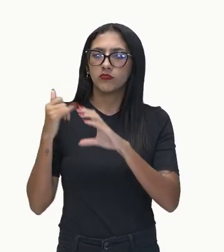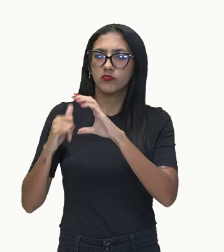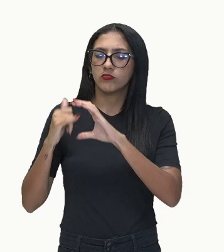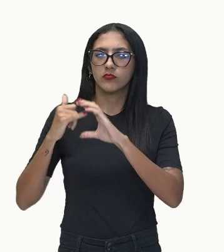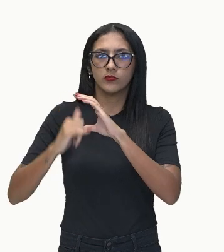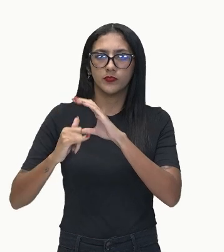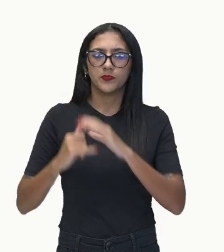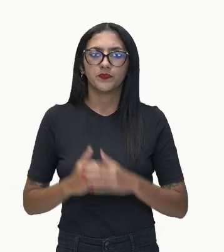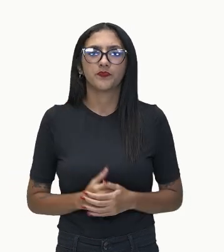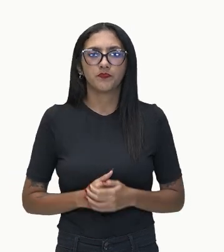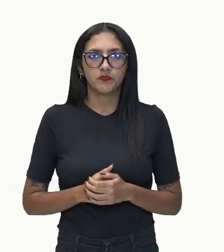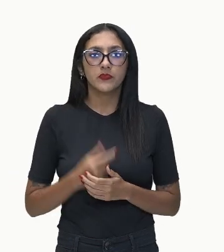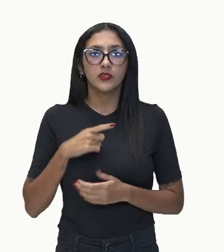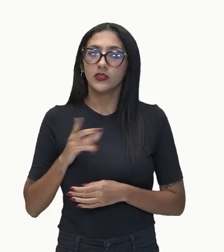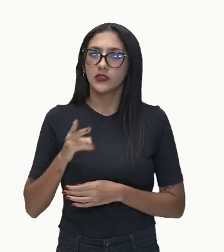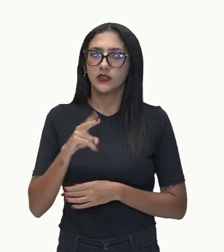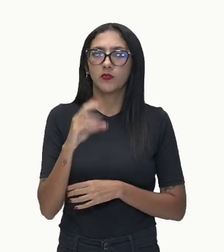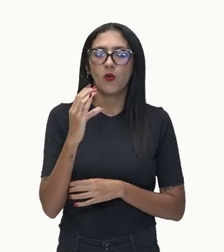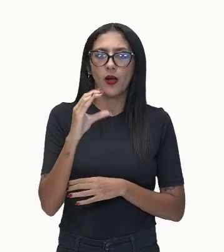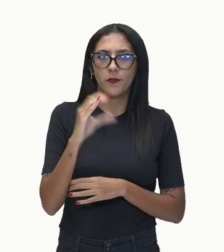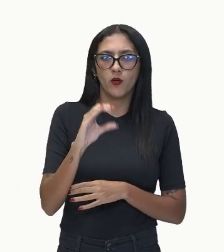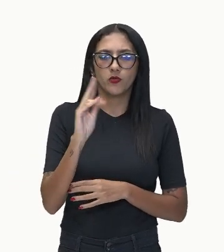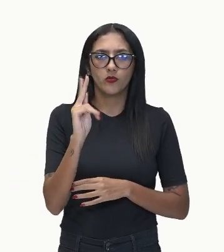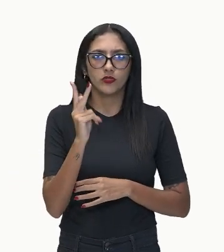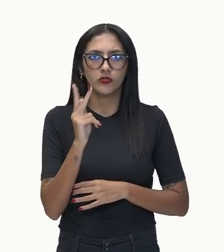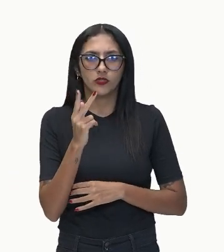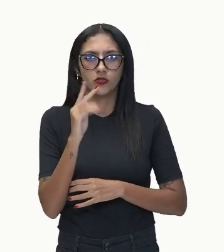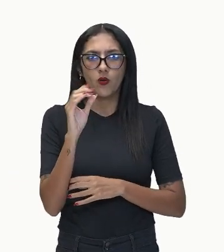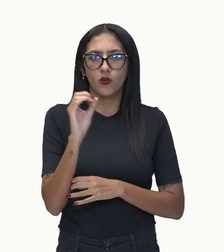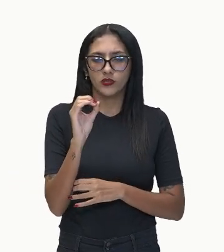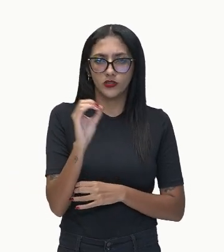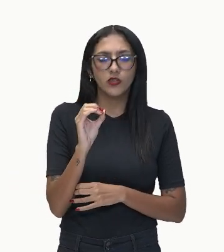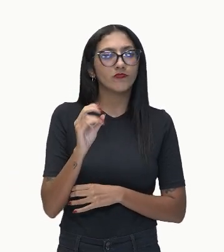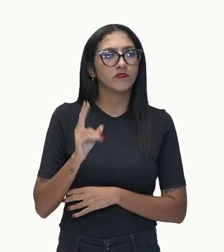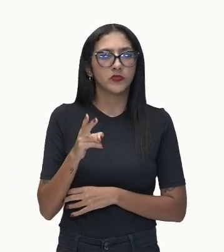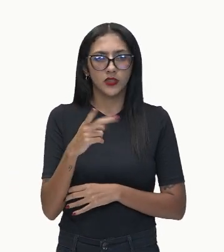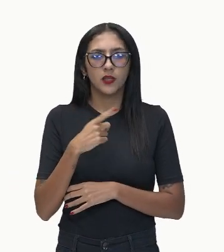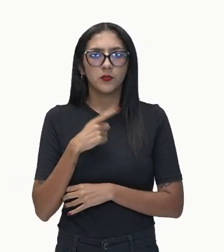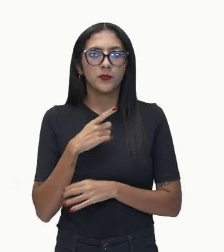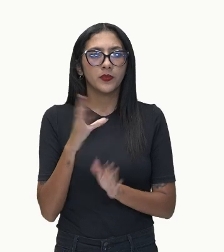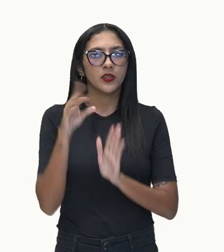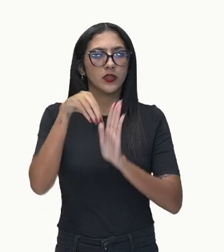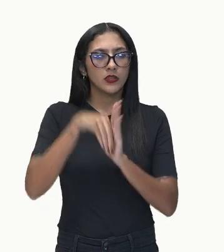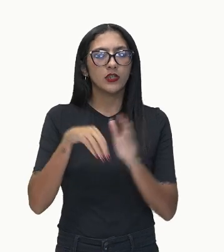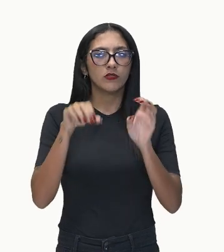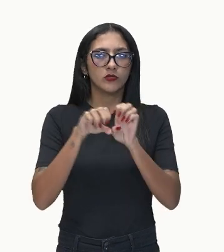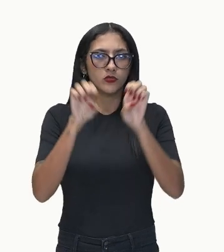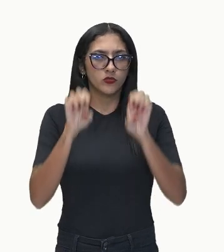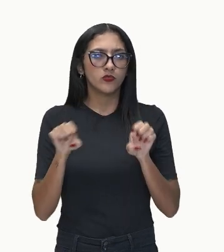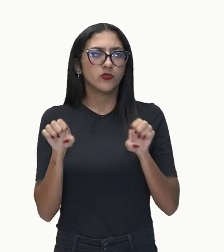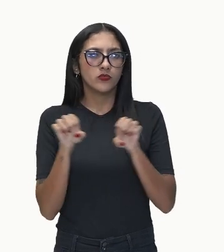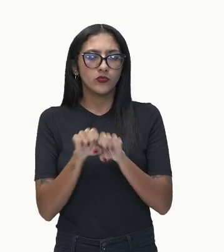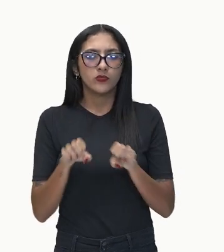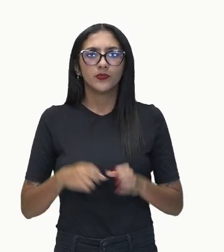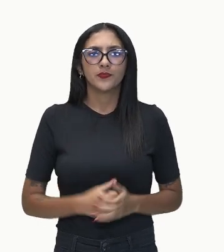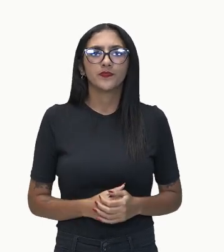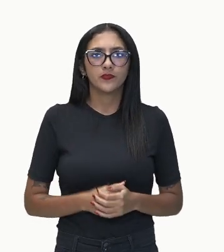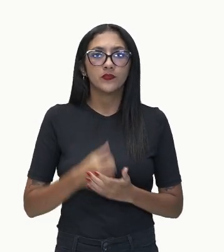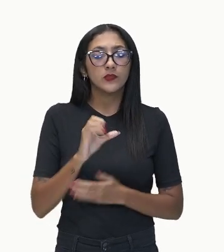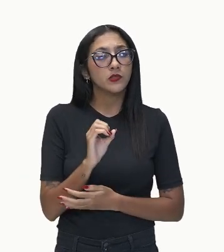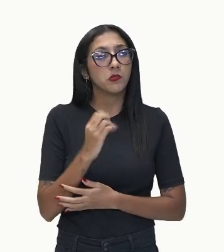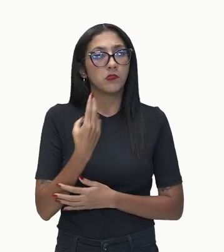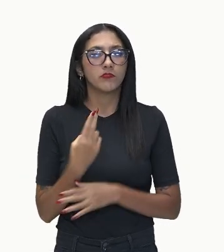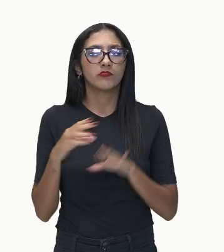aí o carbono, o hidrogênio, o oxigênio, sempre vão aparecer as hidroxilas, e ou vai